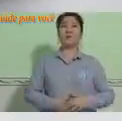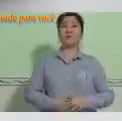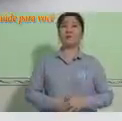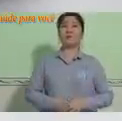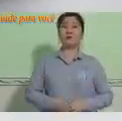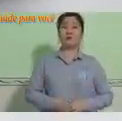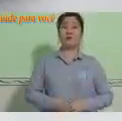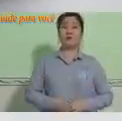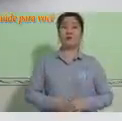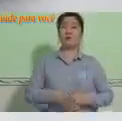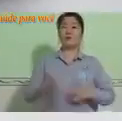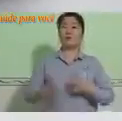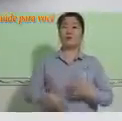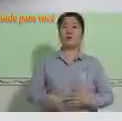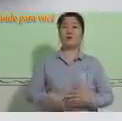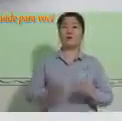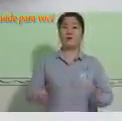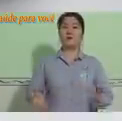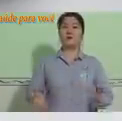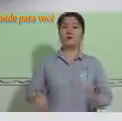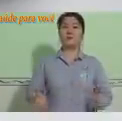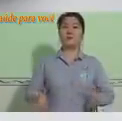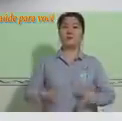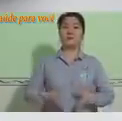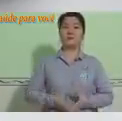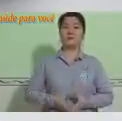responsável por causar esta doença, vírgula,